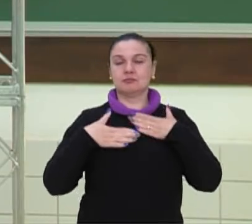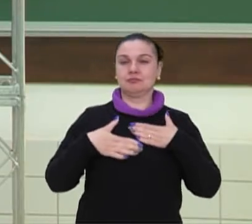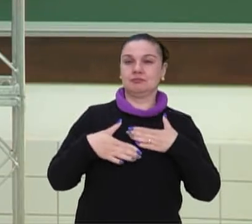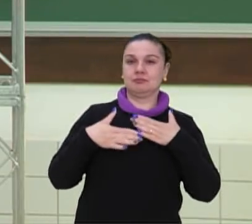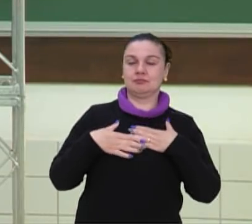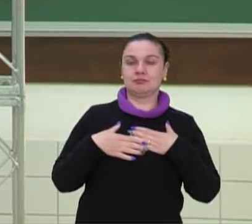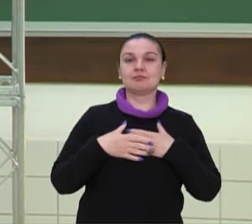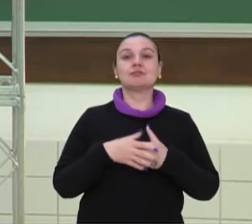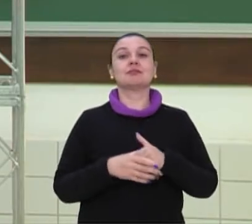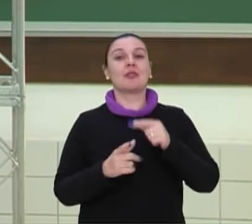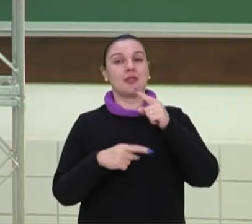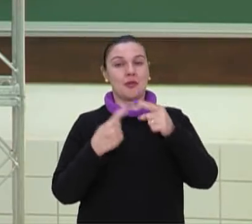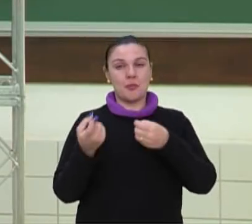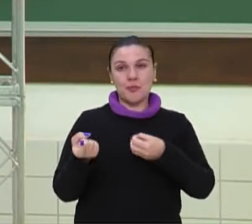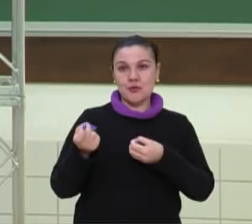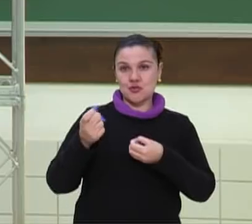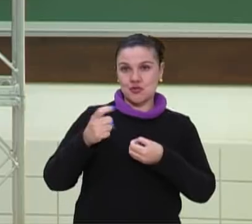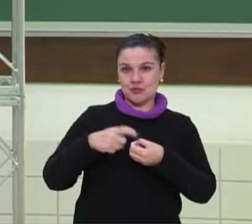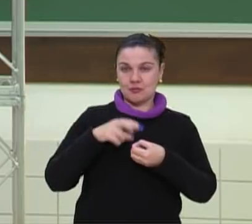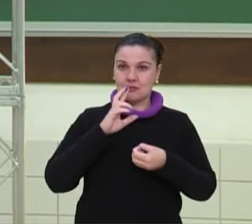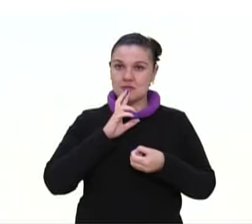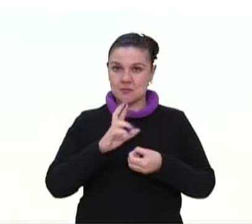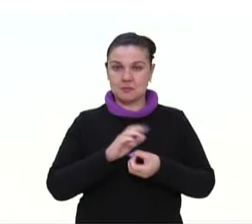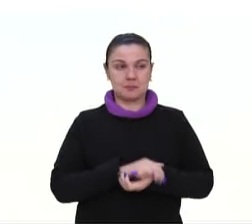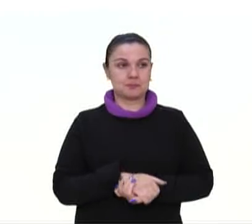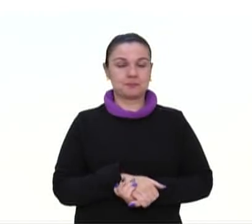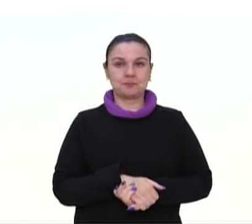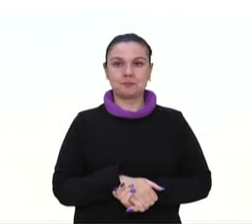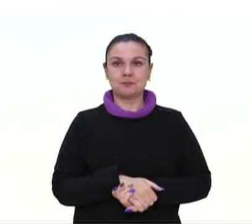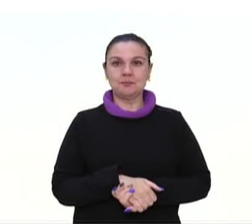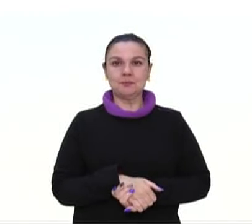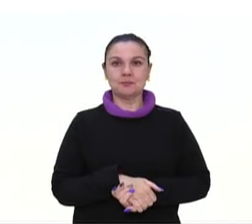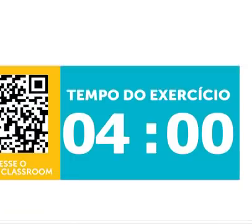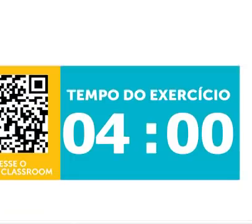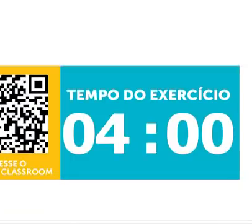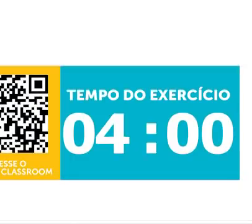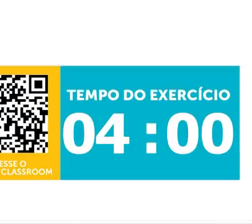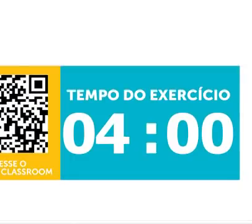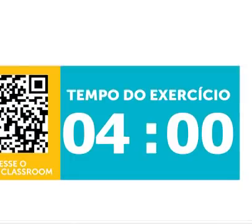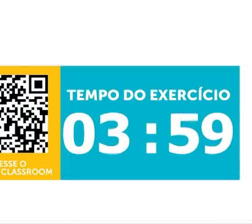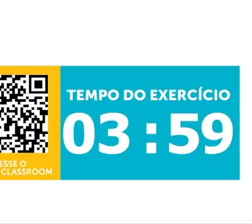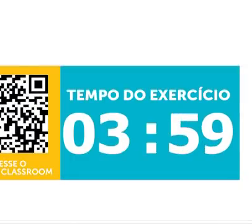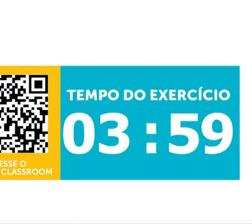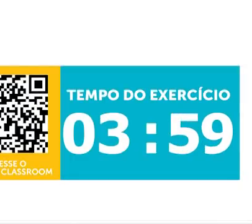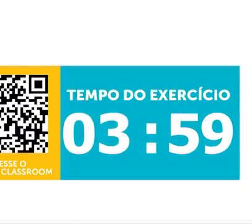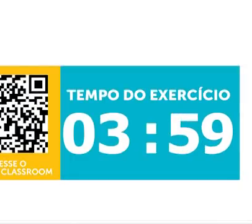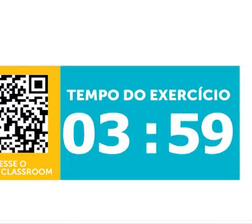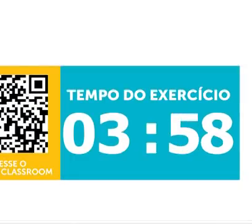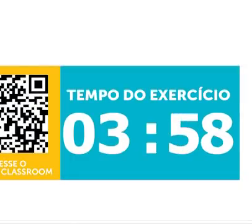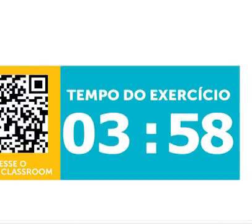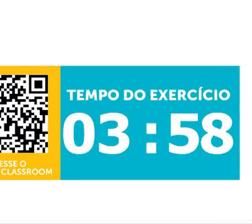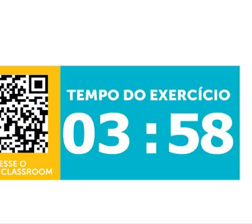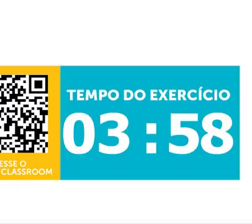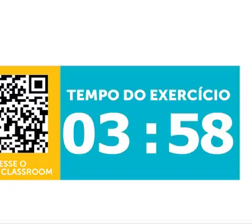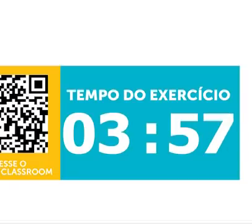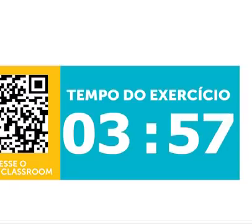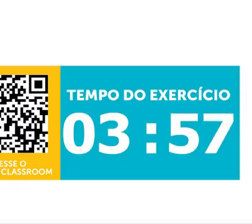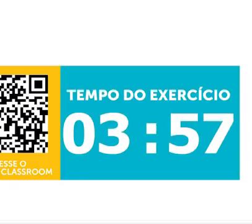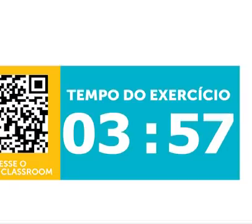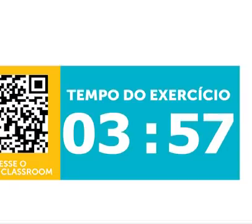calma e daí a gente já retorna com a resposta.